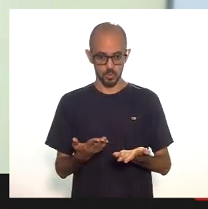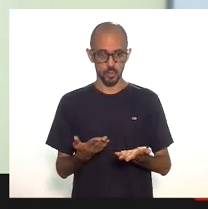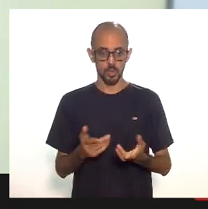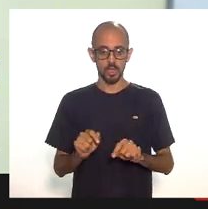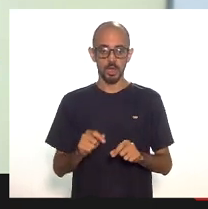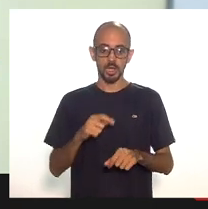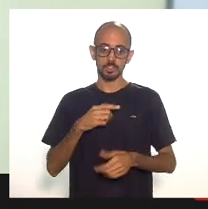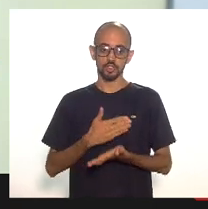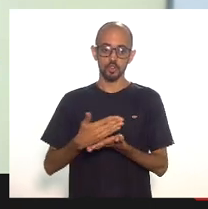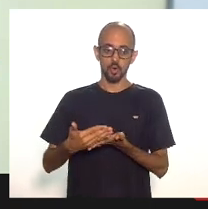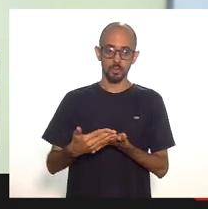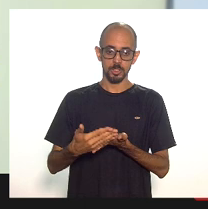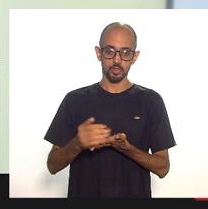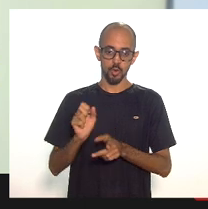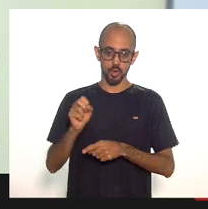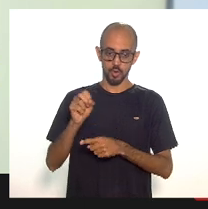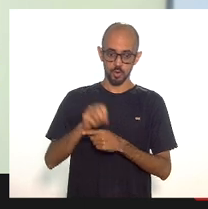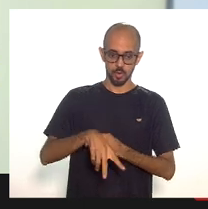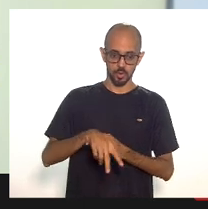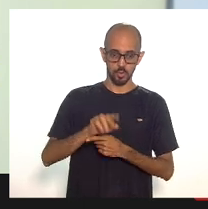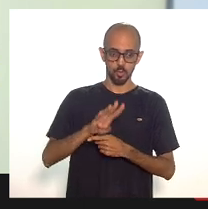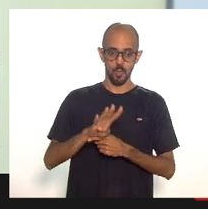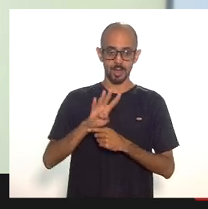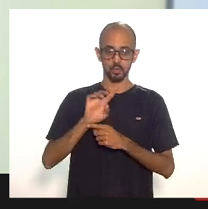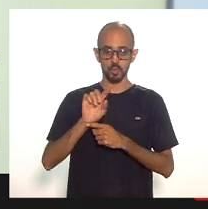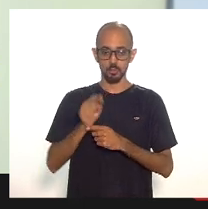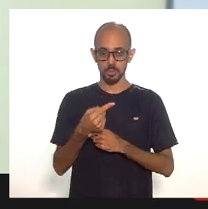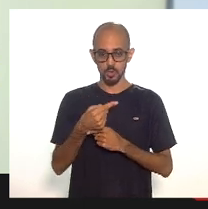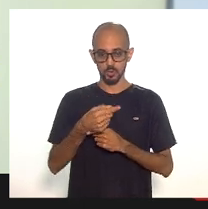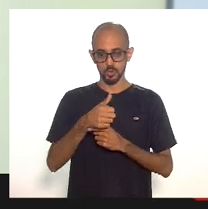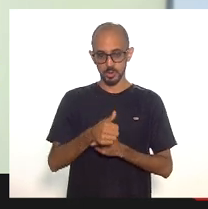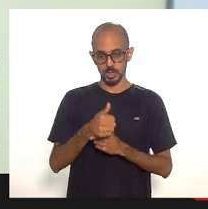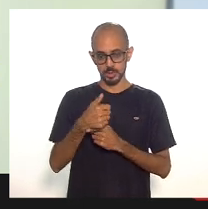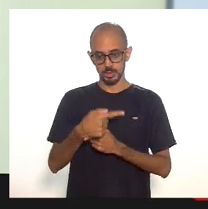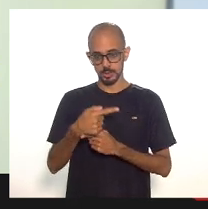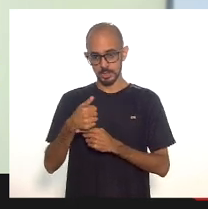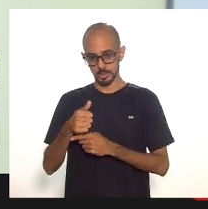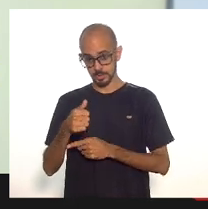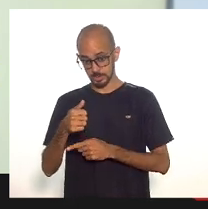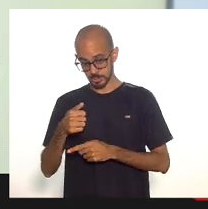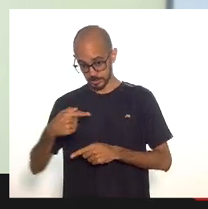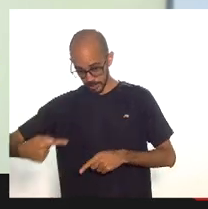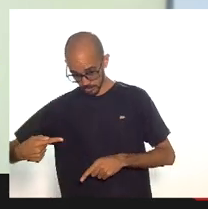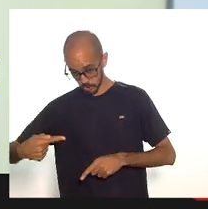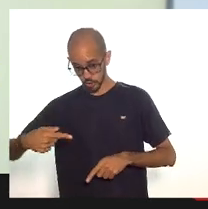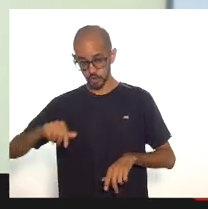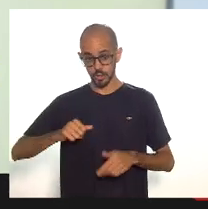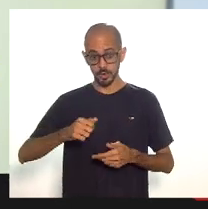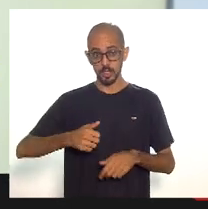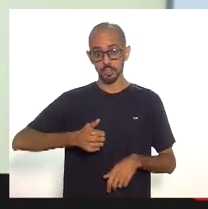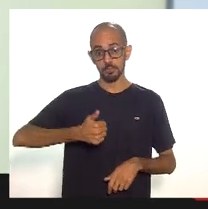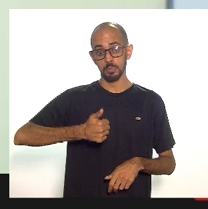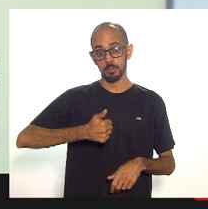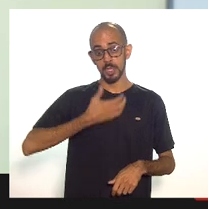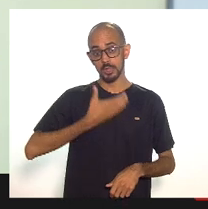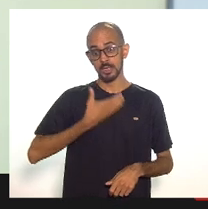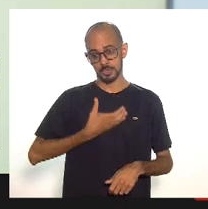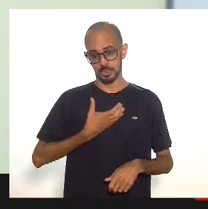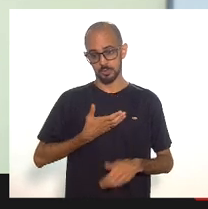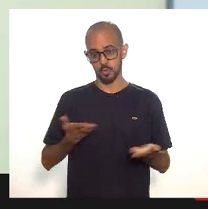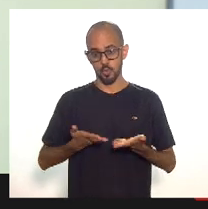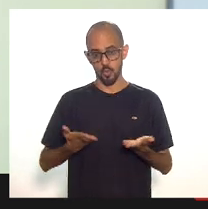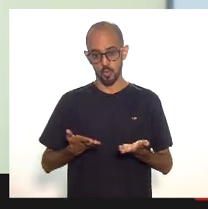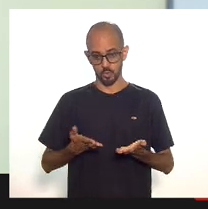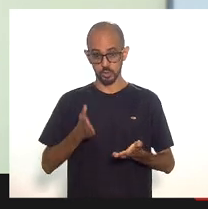iniciamos a contratação desses 4.117 em 1º de dezembro. Hoje, nós temos contratado,